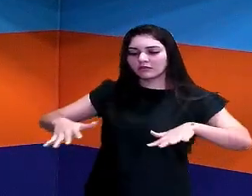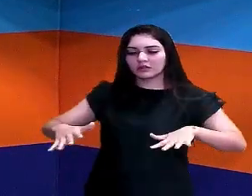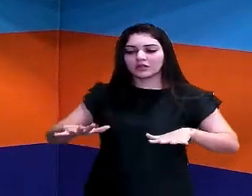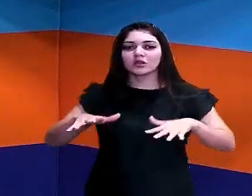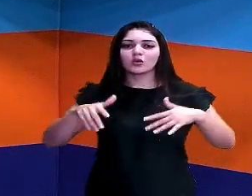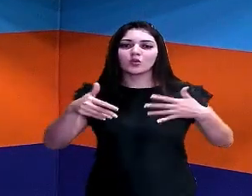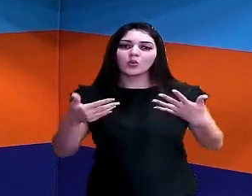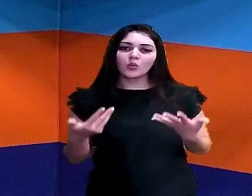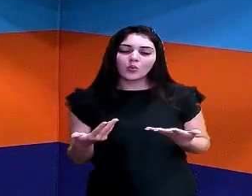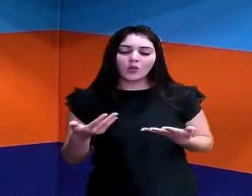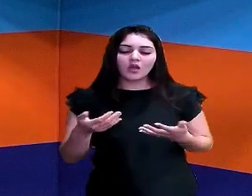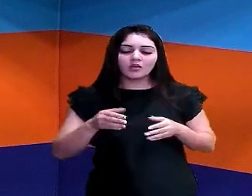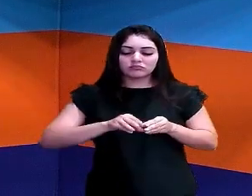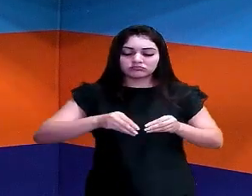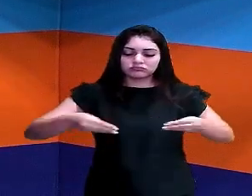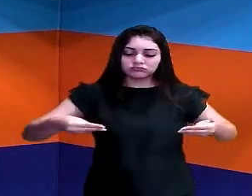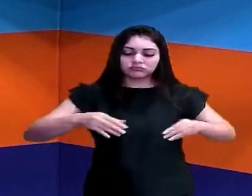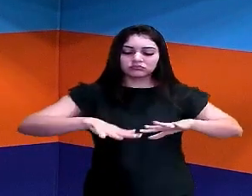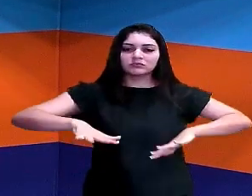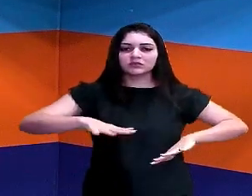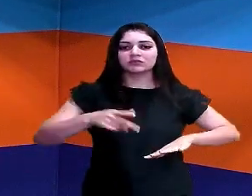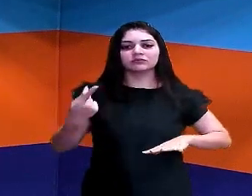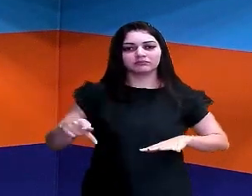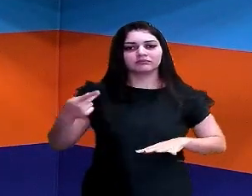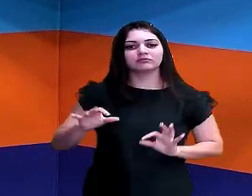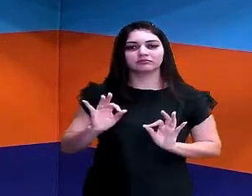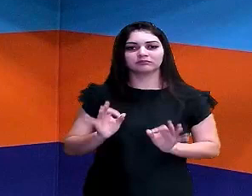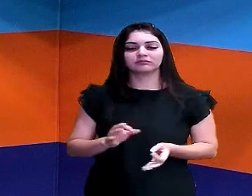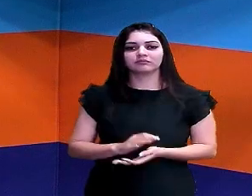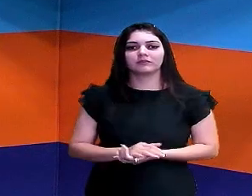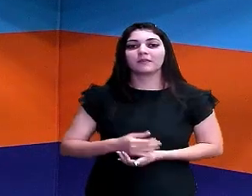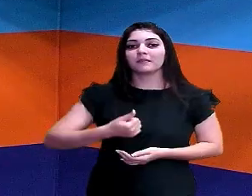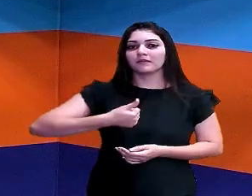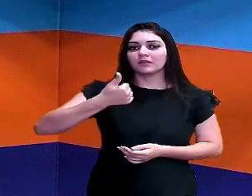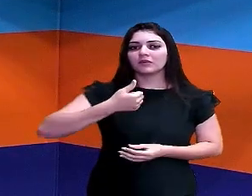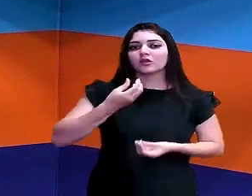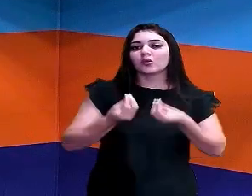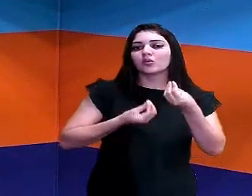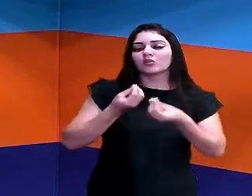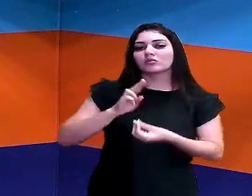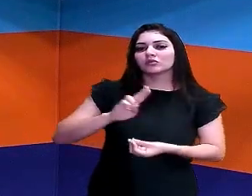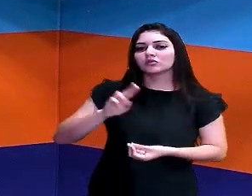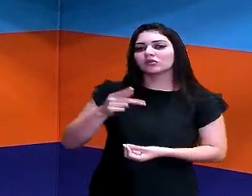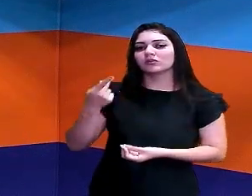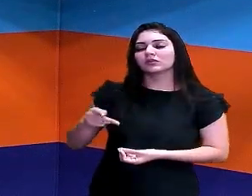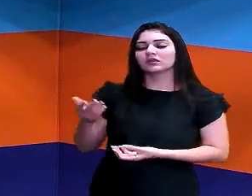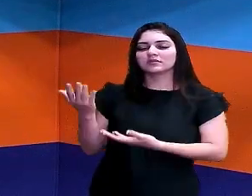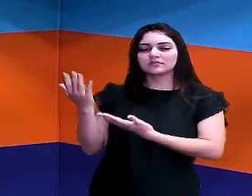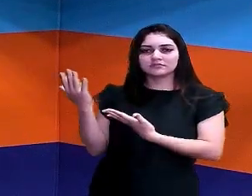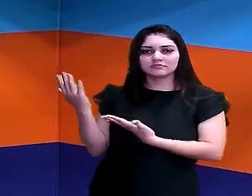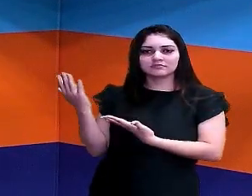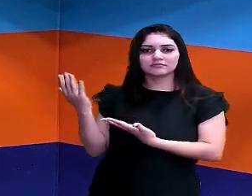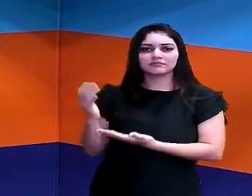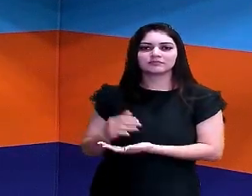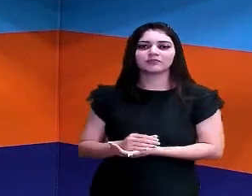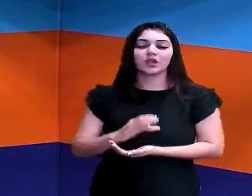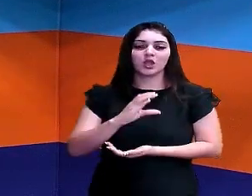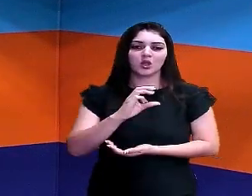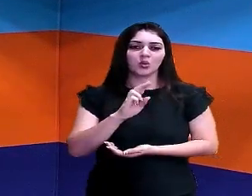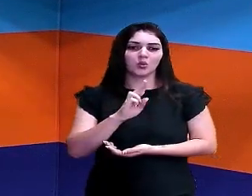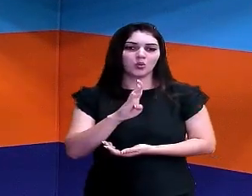dizer qual é a região plana dele. Tá certo? Então, primeiro, como é o nome desse sólido?